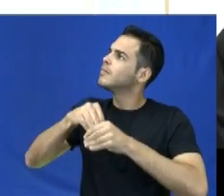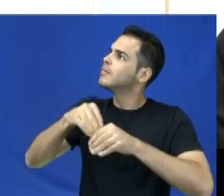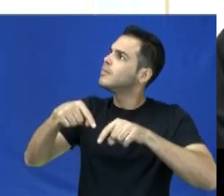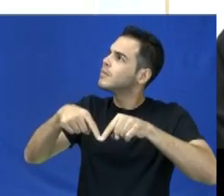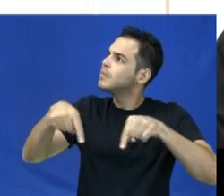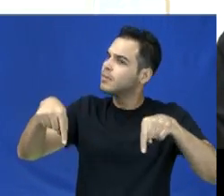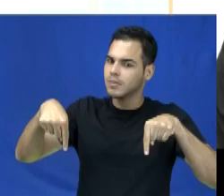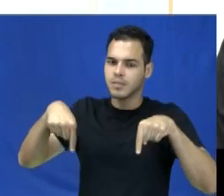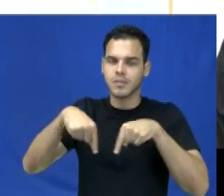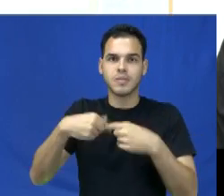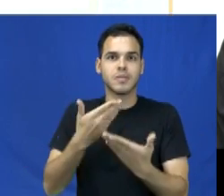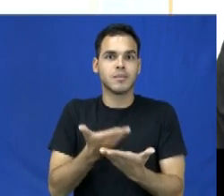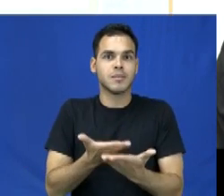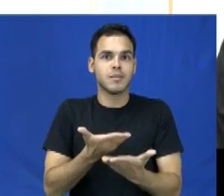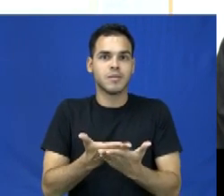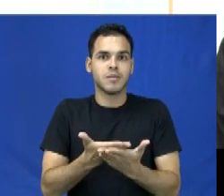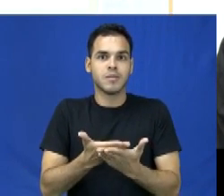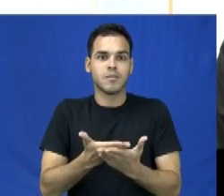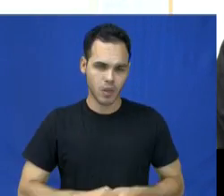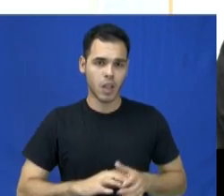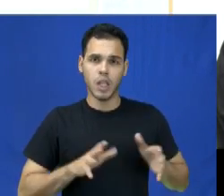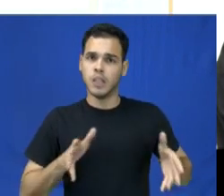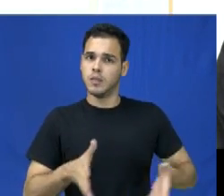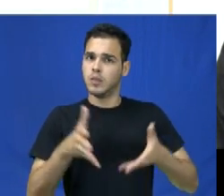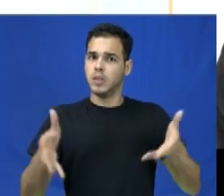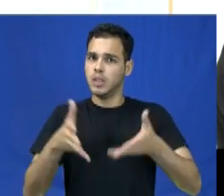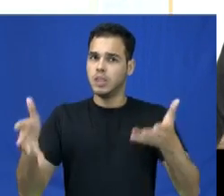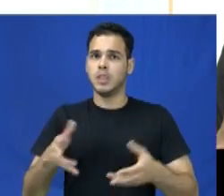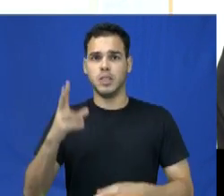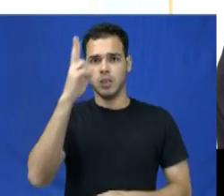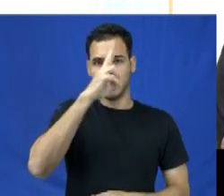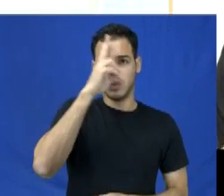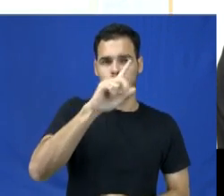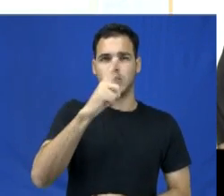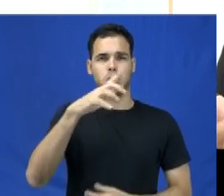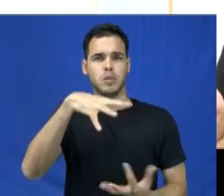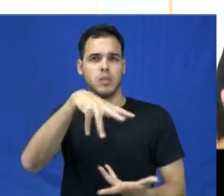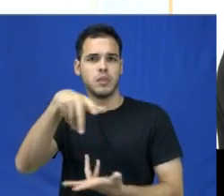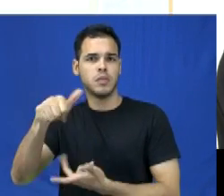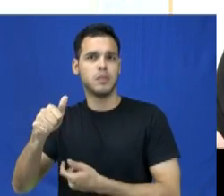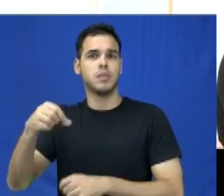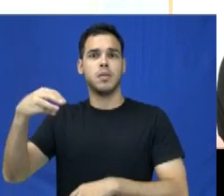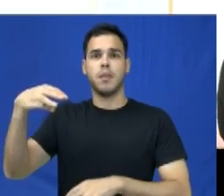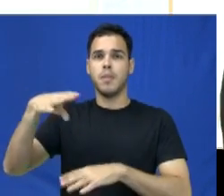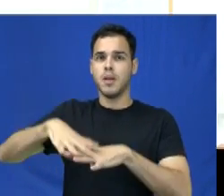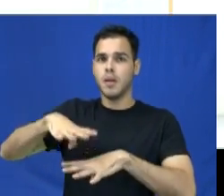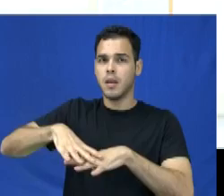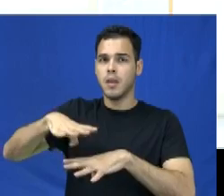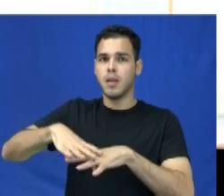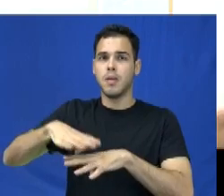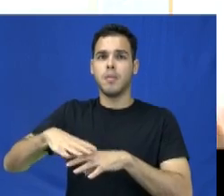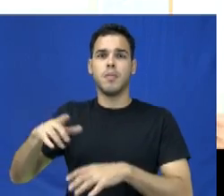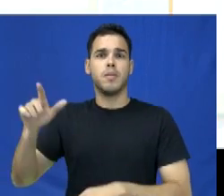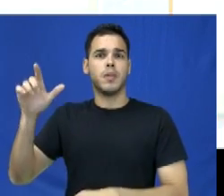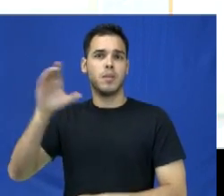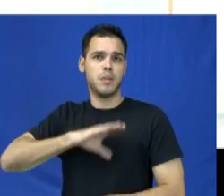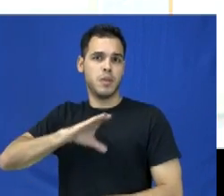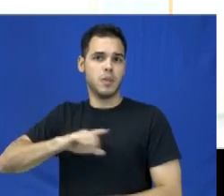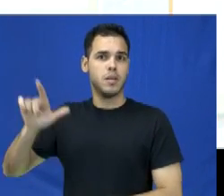teve em sala de aula. E isso influencia diretamente o quê? Na história, na geografia, na matemática, no português, na literatura. Por quê? Porque